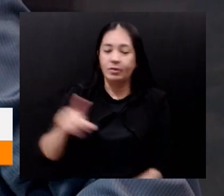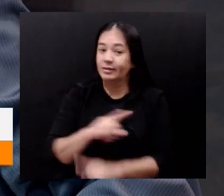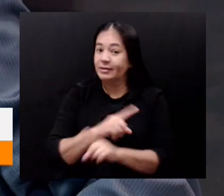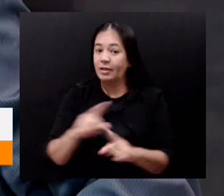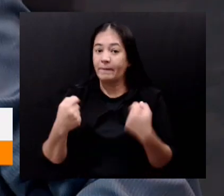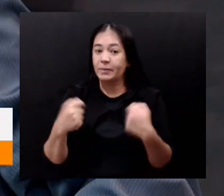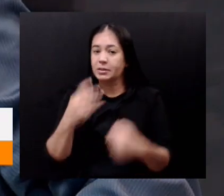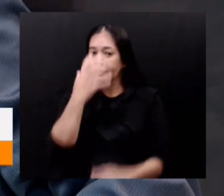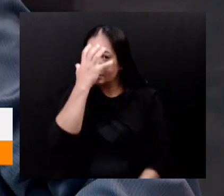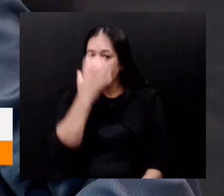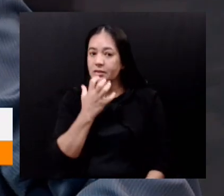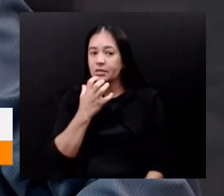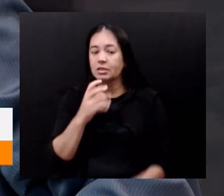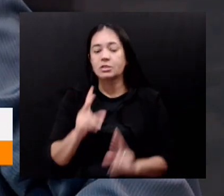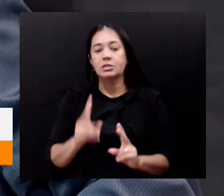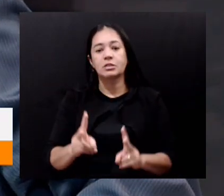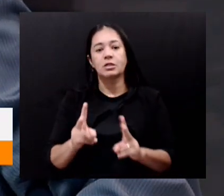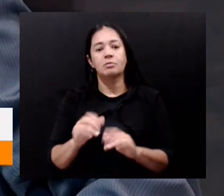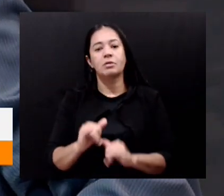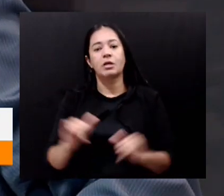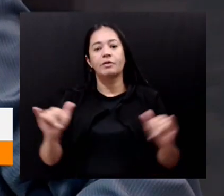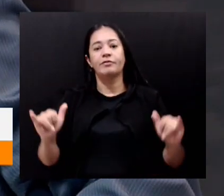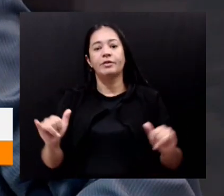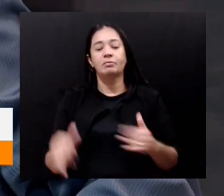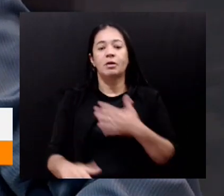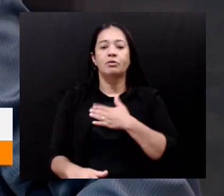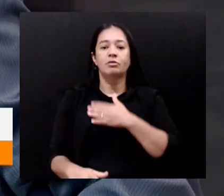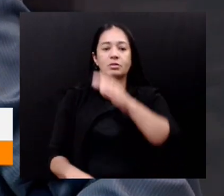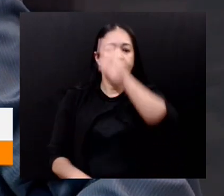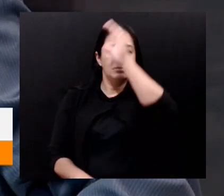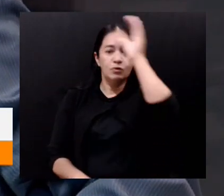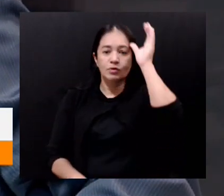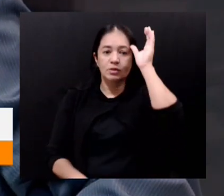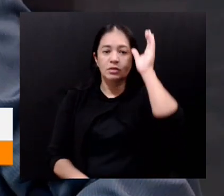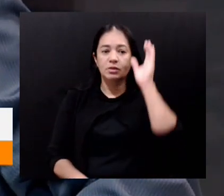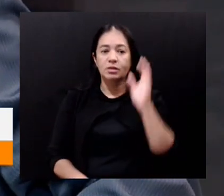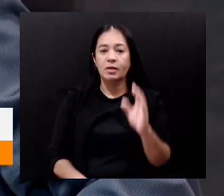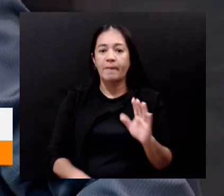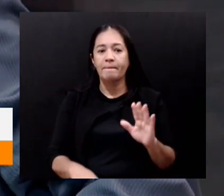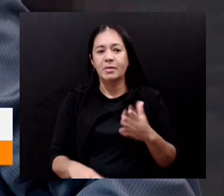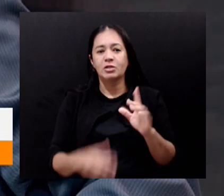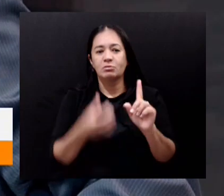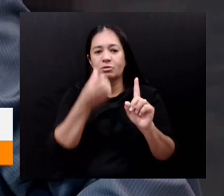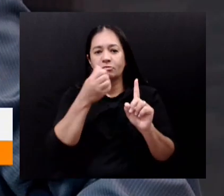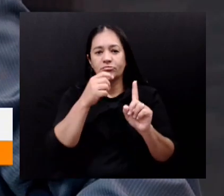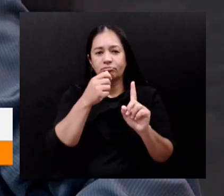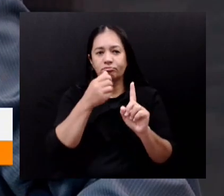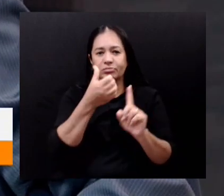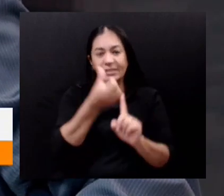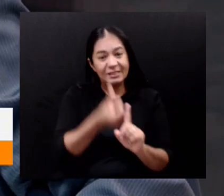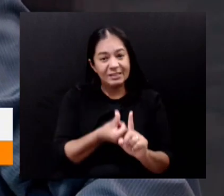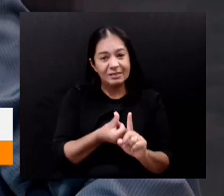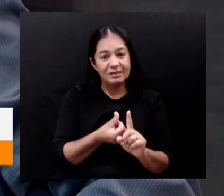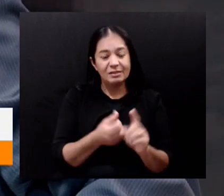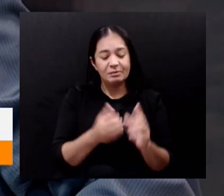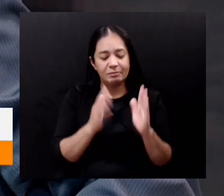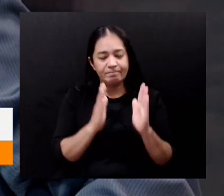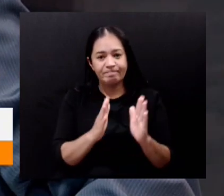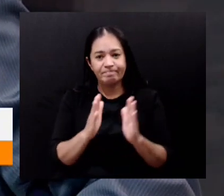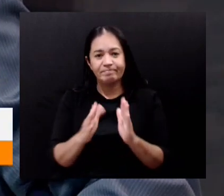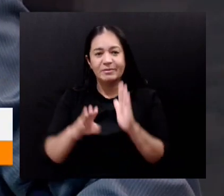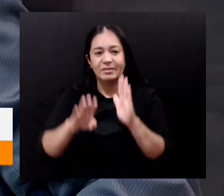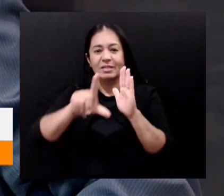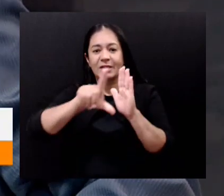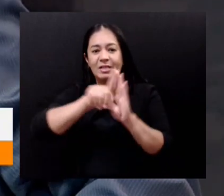Sempre digo para todos os meus clientes que mínimo fique lá 6 meses para fazer a coisa dentro da lei. Não trabalho fora da lei,